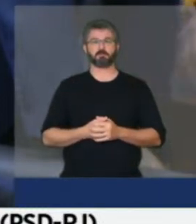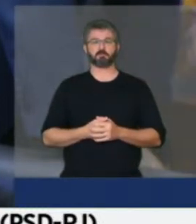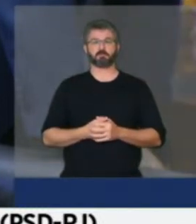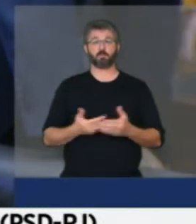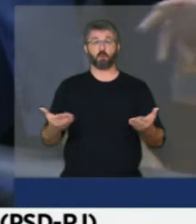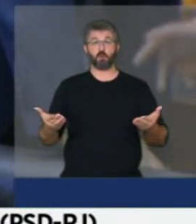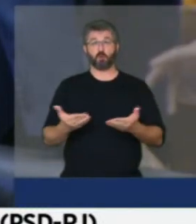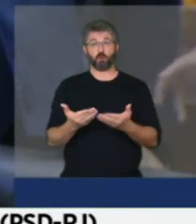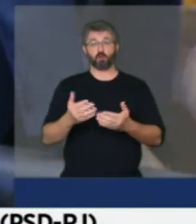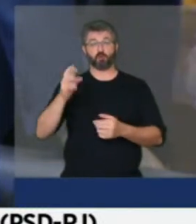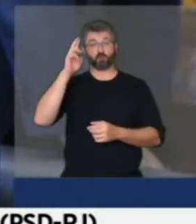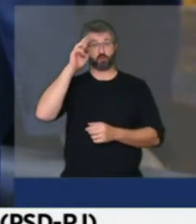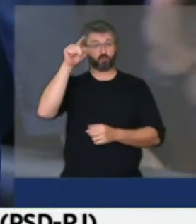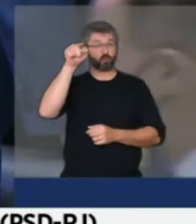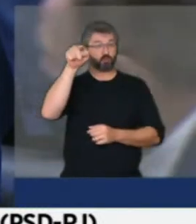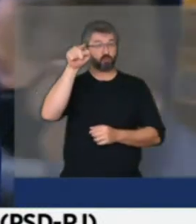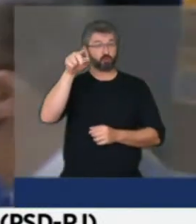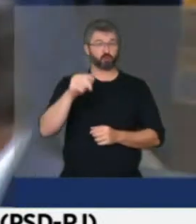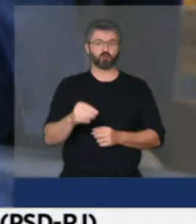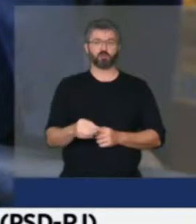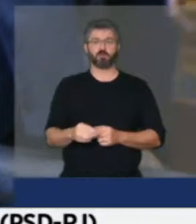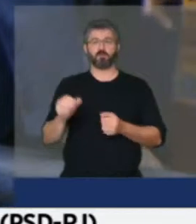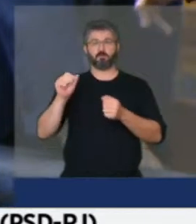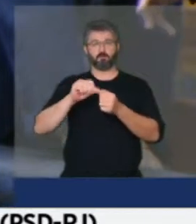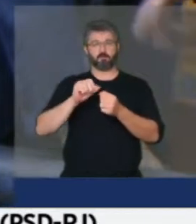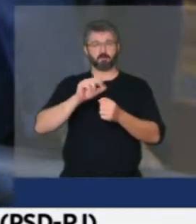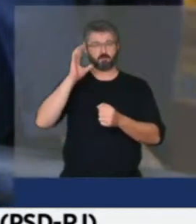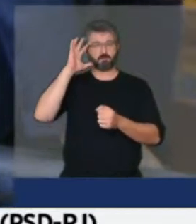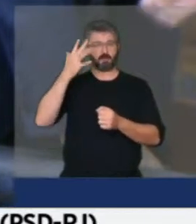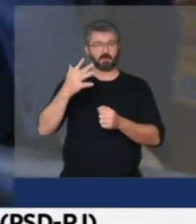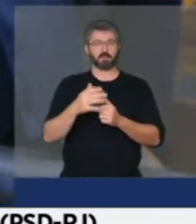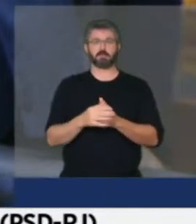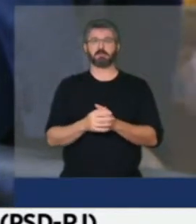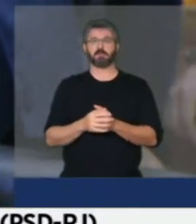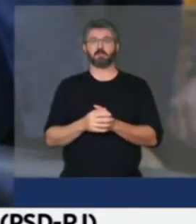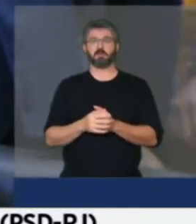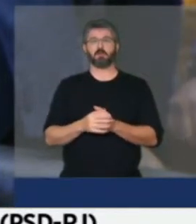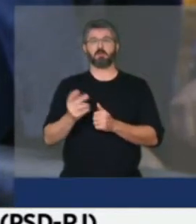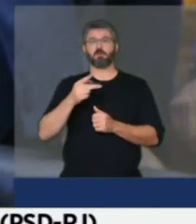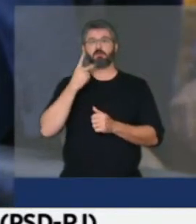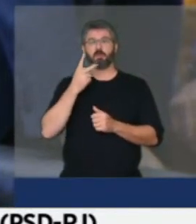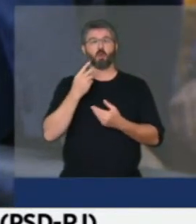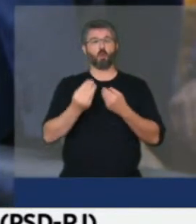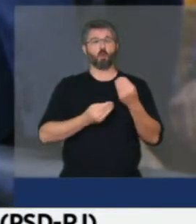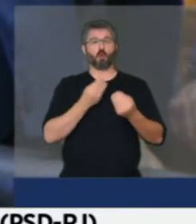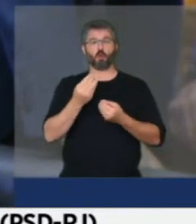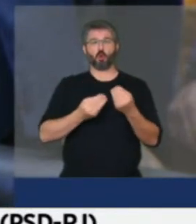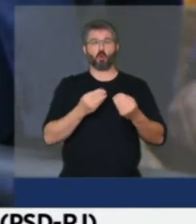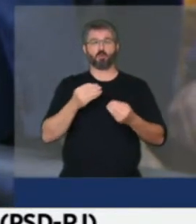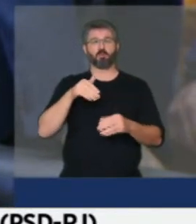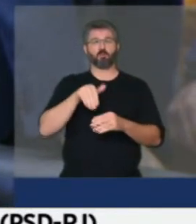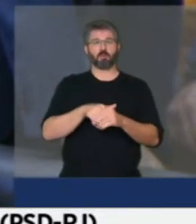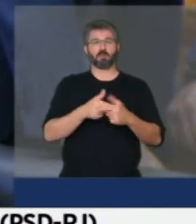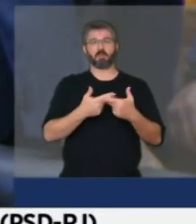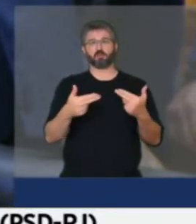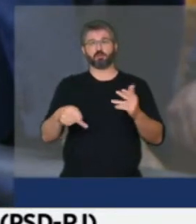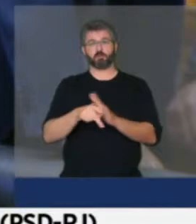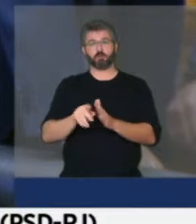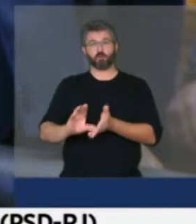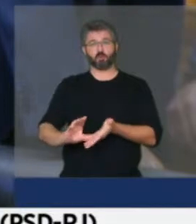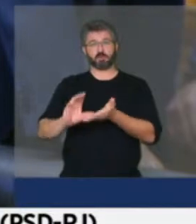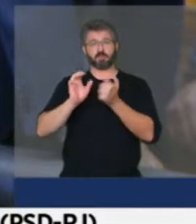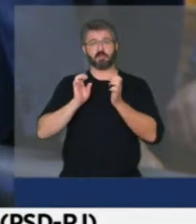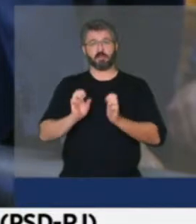hoje, Vossa Excelência proferiu decisão da Previdência, da qual delimitou a tramitação plenária das matérias oriundas do Conselho de Ética e